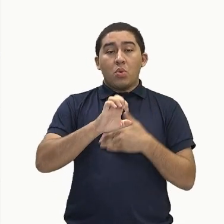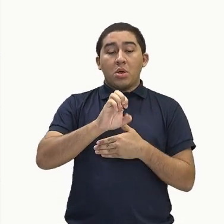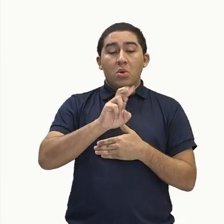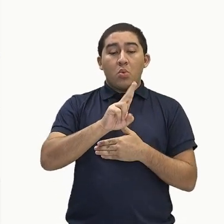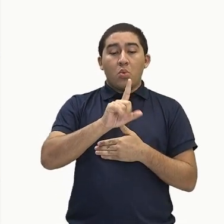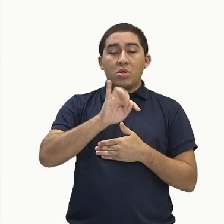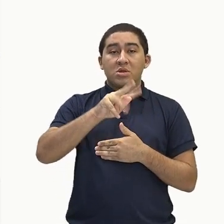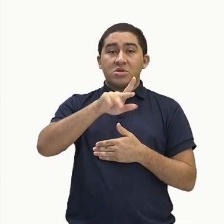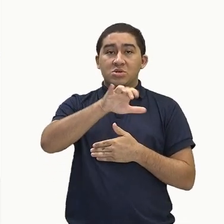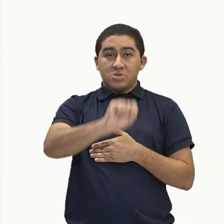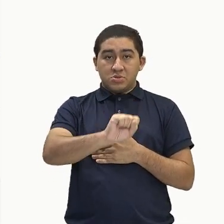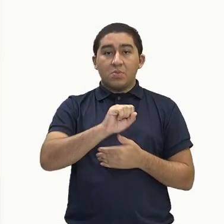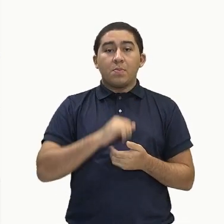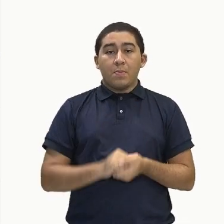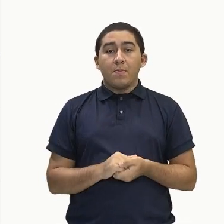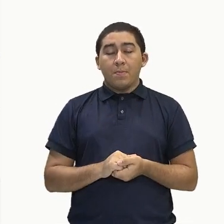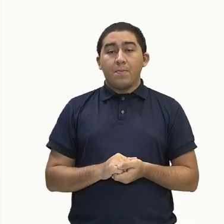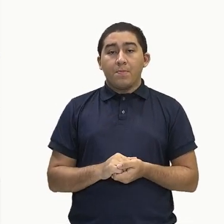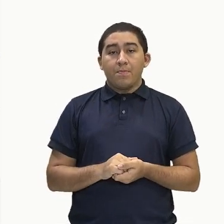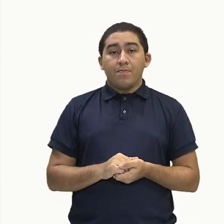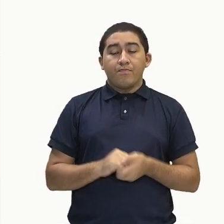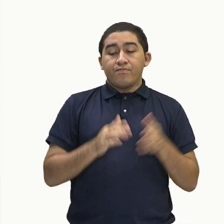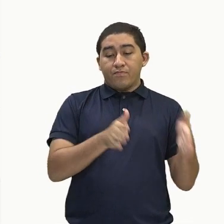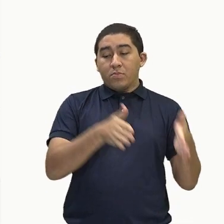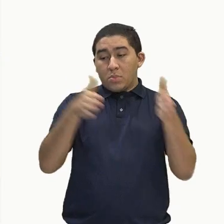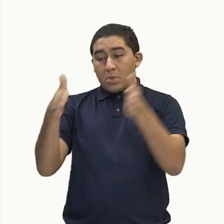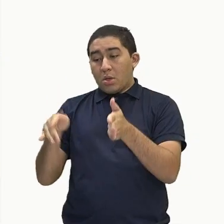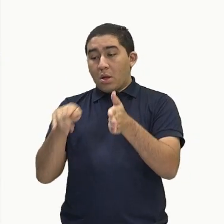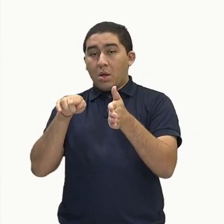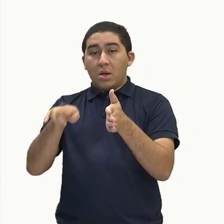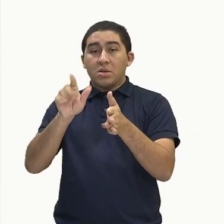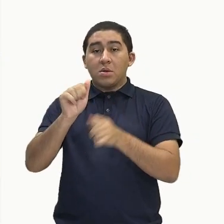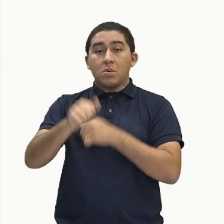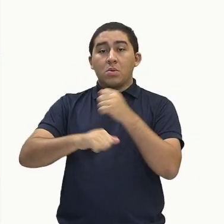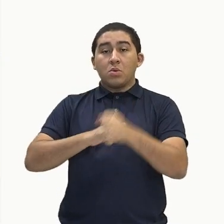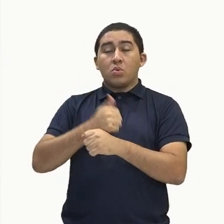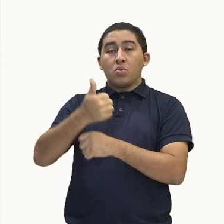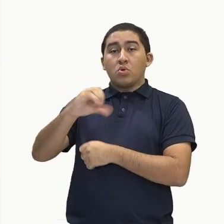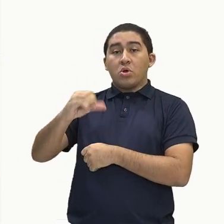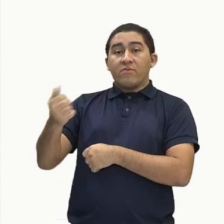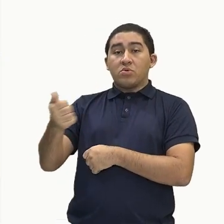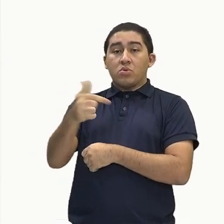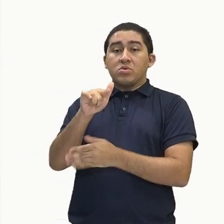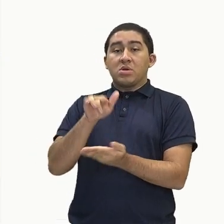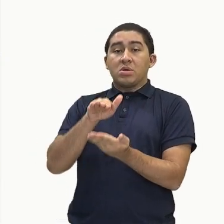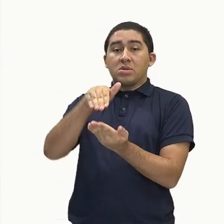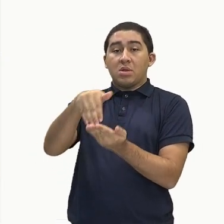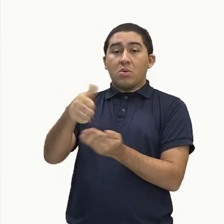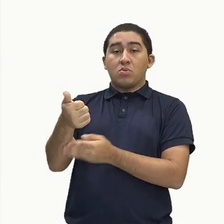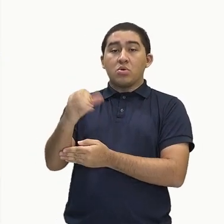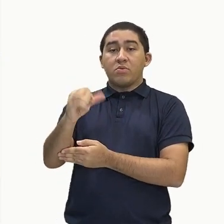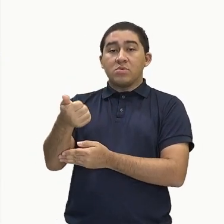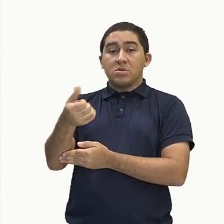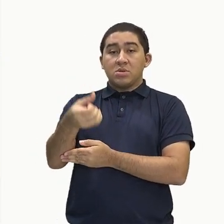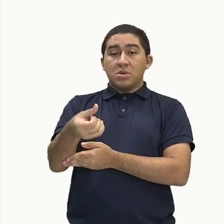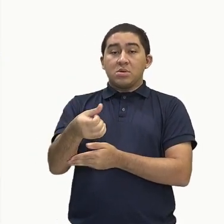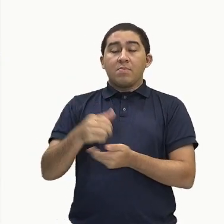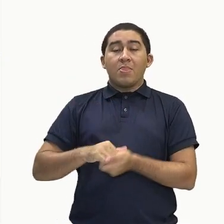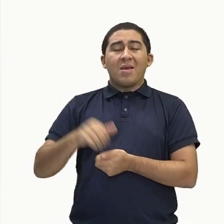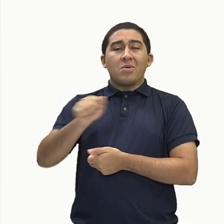Já Contestado acontece entre 1912 e 1916, acontece numa